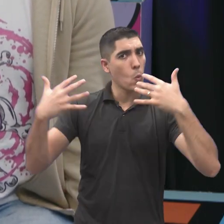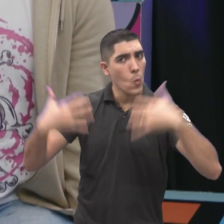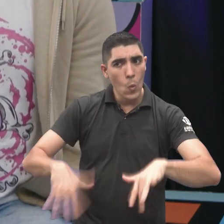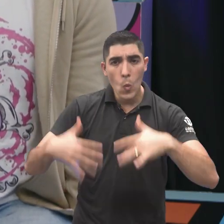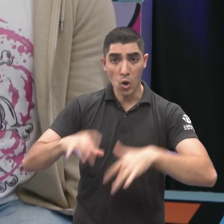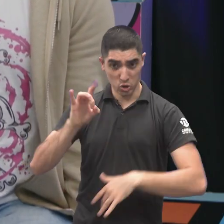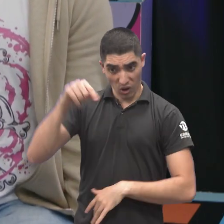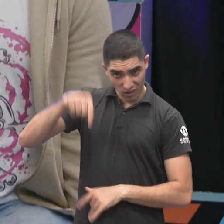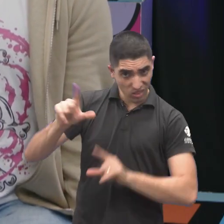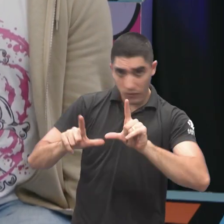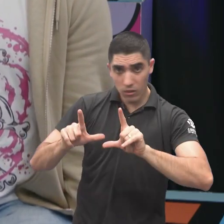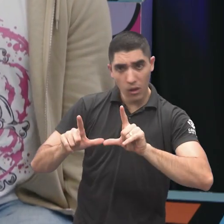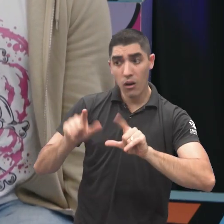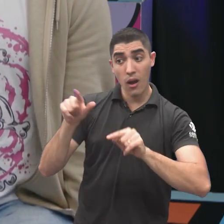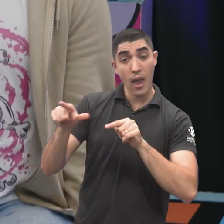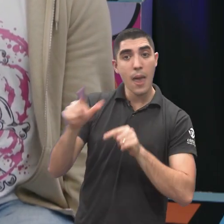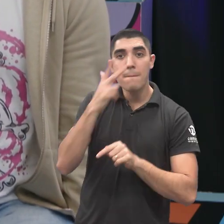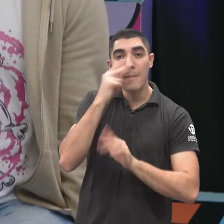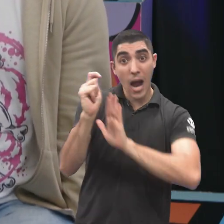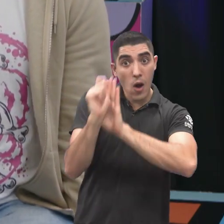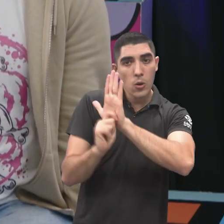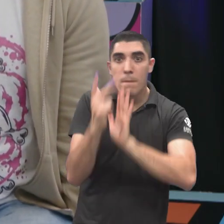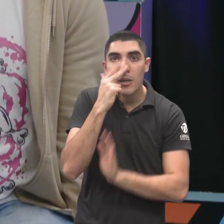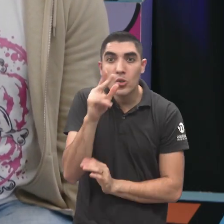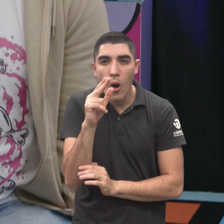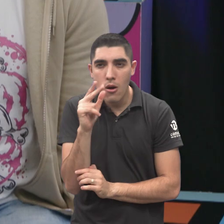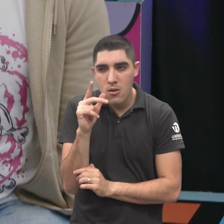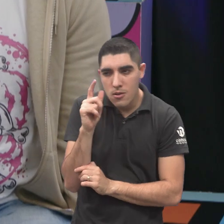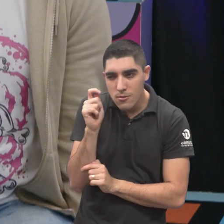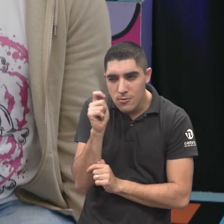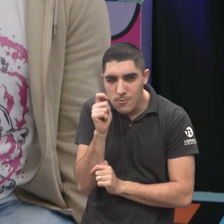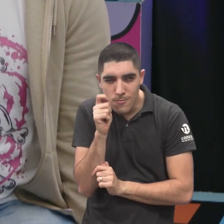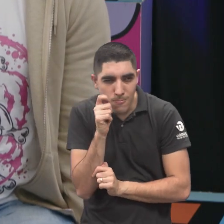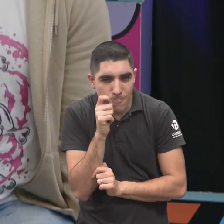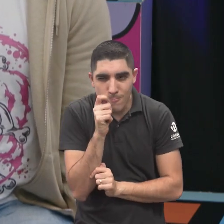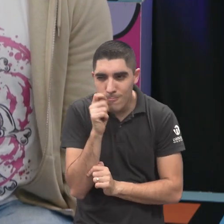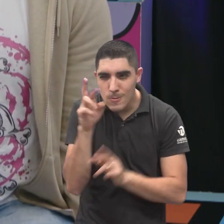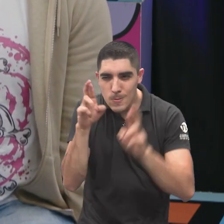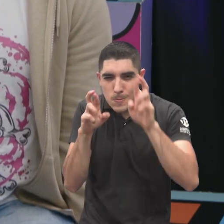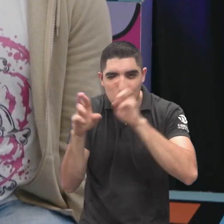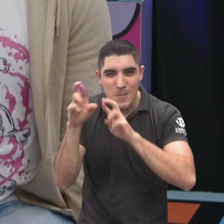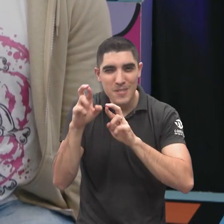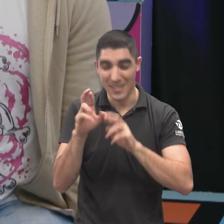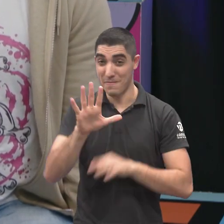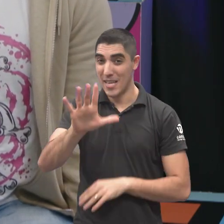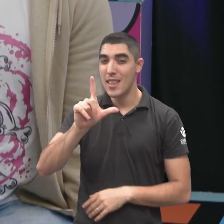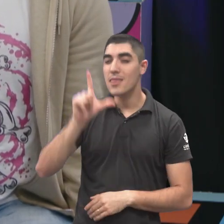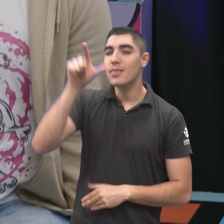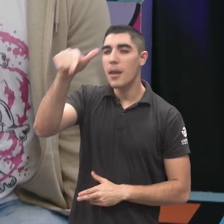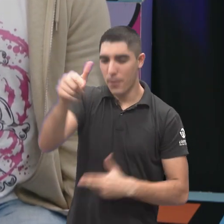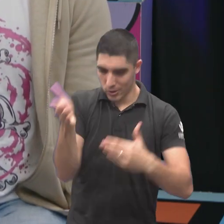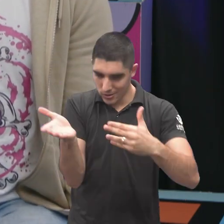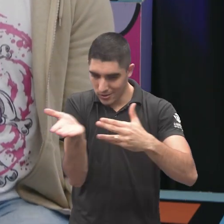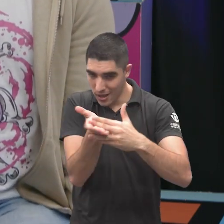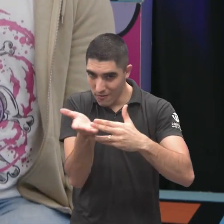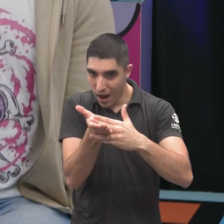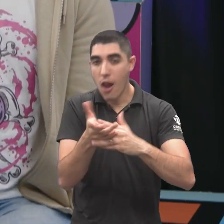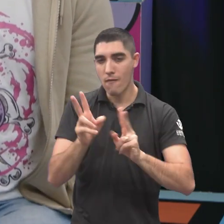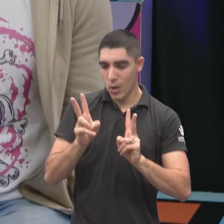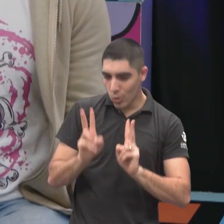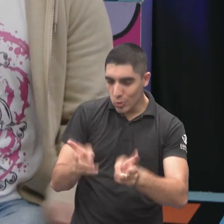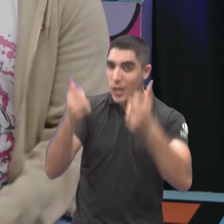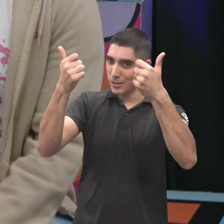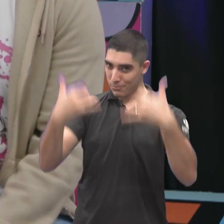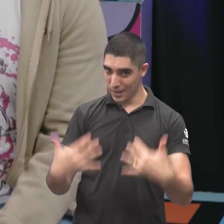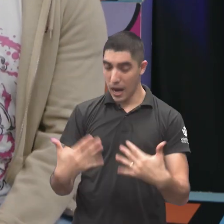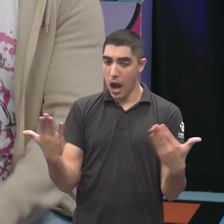porque é praticamente um espião, tá ali te observando o tempo inteiro. A gente vai aprofundar um pouquinho mais nessa pauta daqui a pouquinho, mas